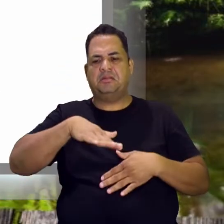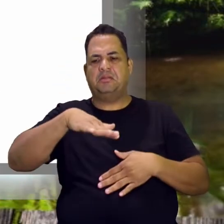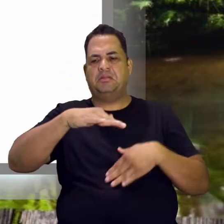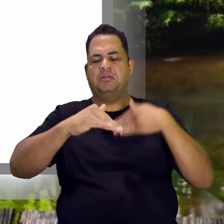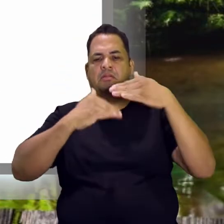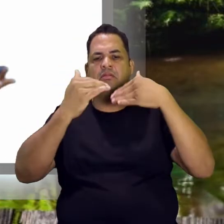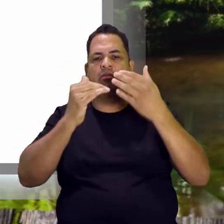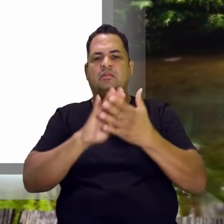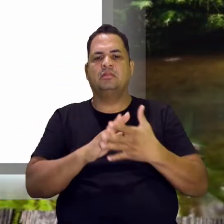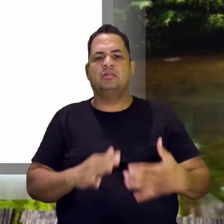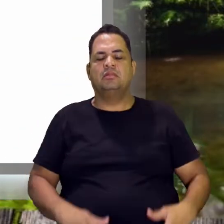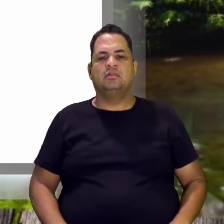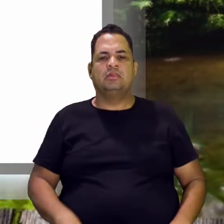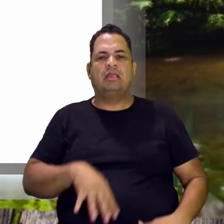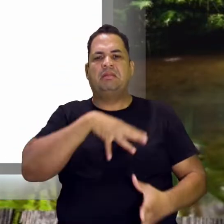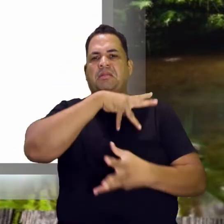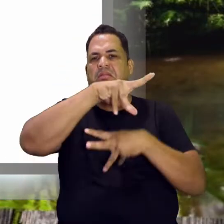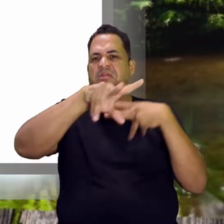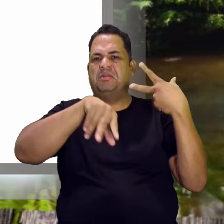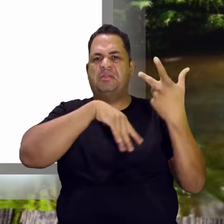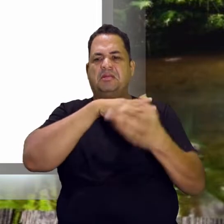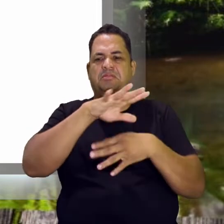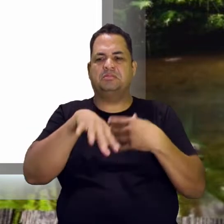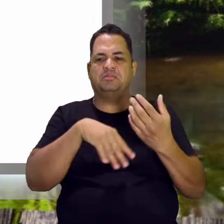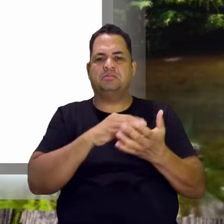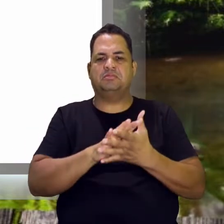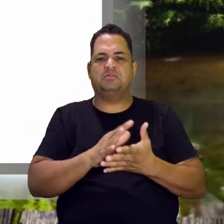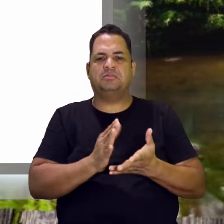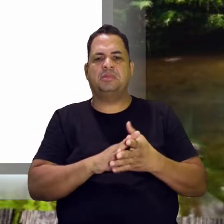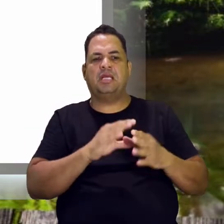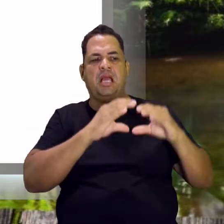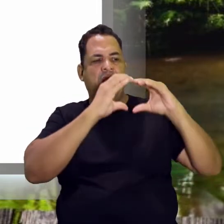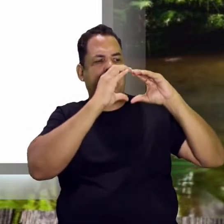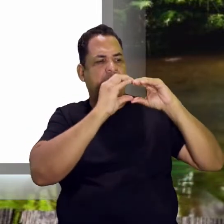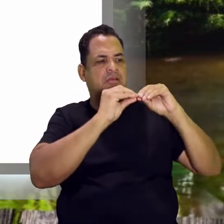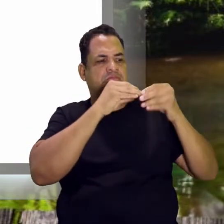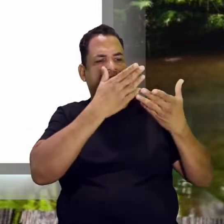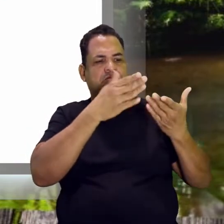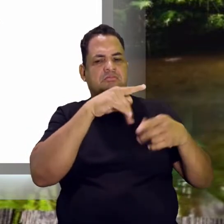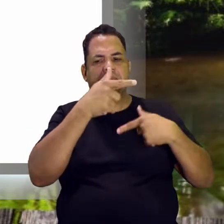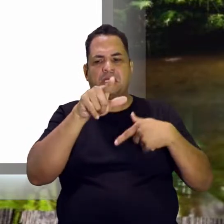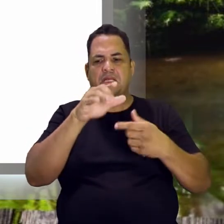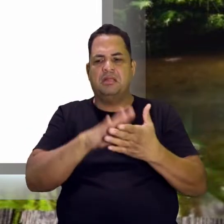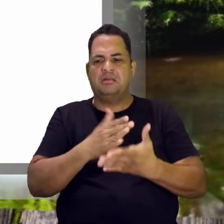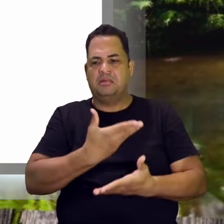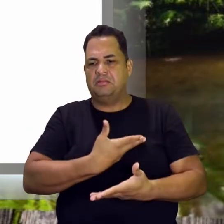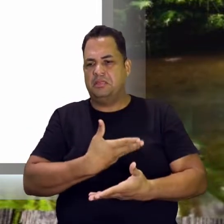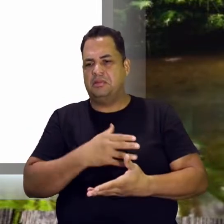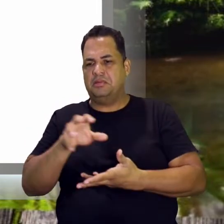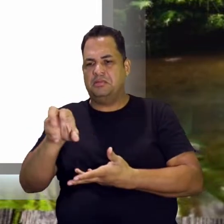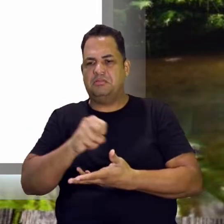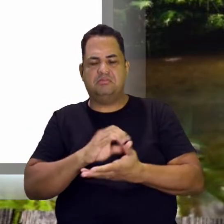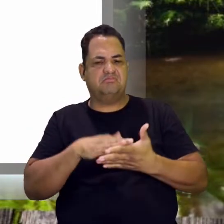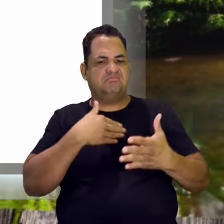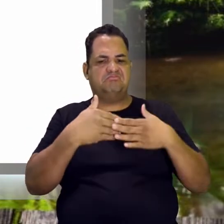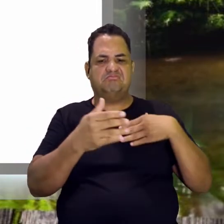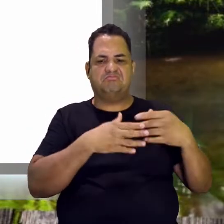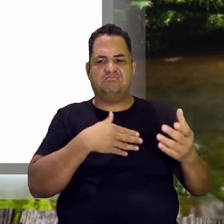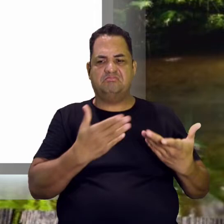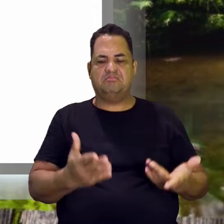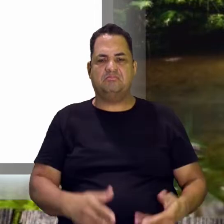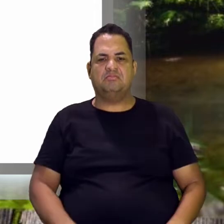Aí parece que bagunçou foi tudo. Pega o lanche sujo com a mão suja do outro colega. E